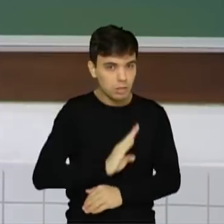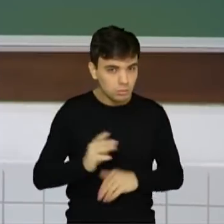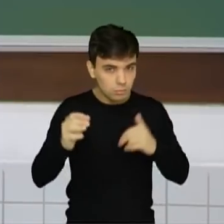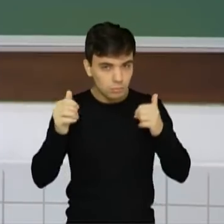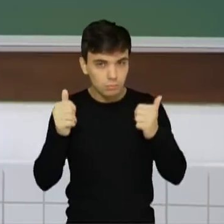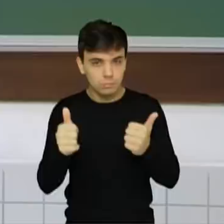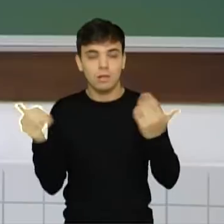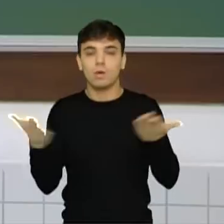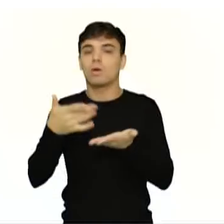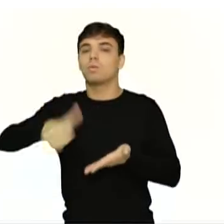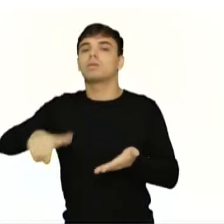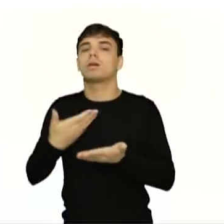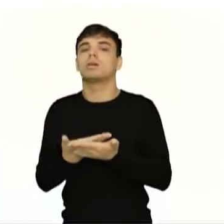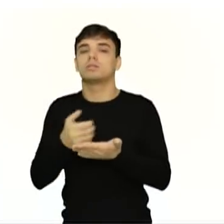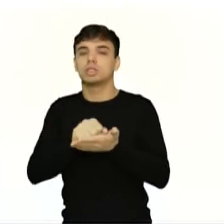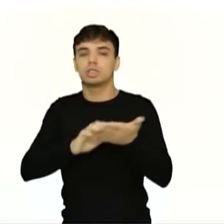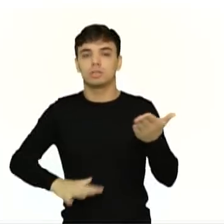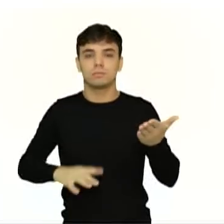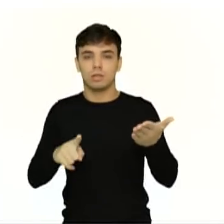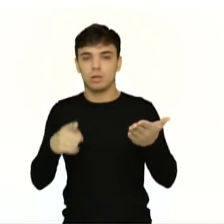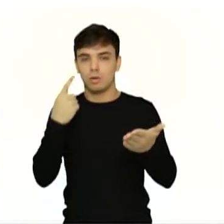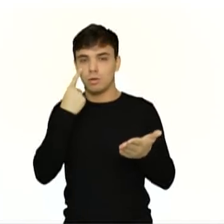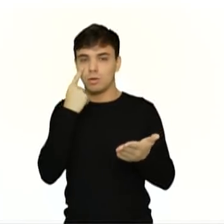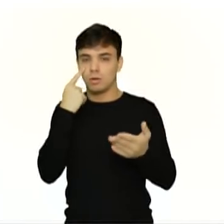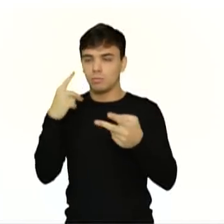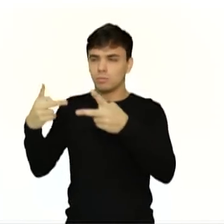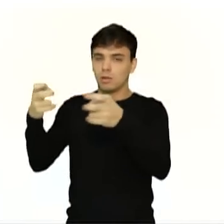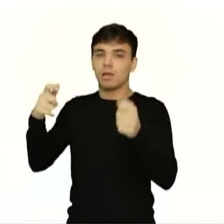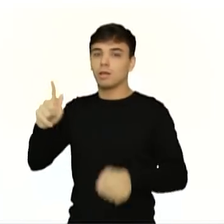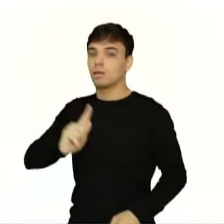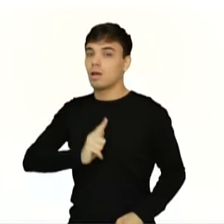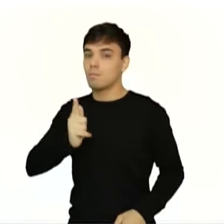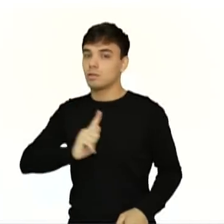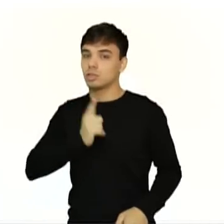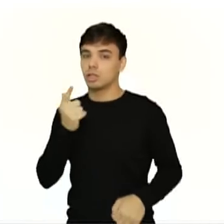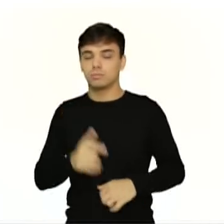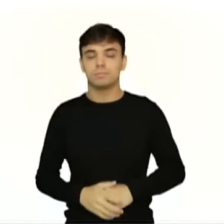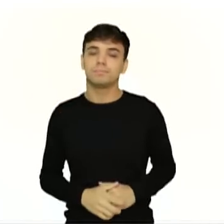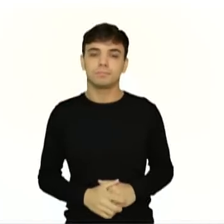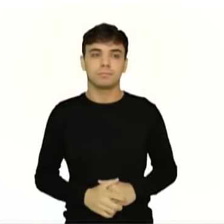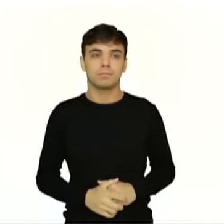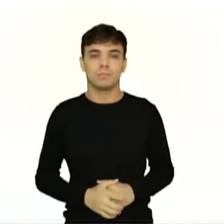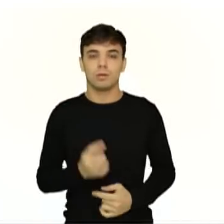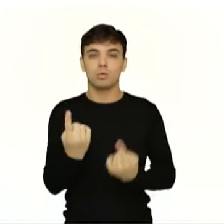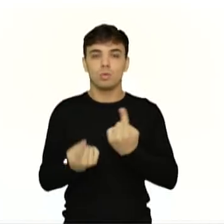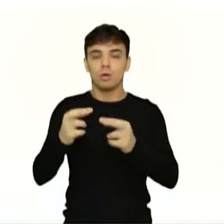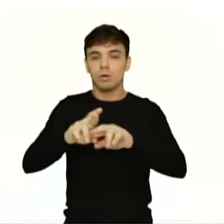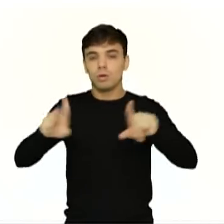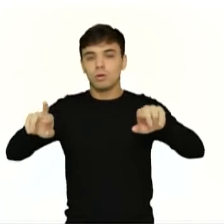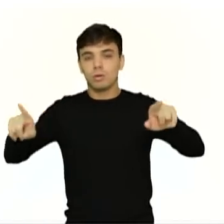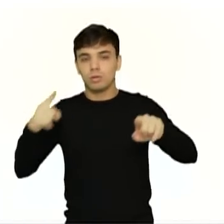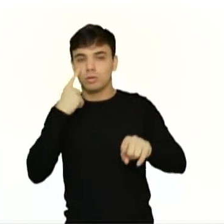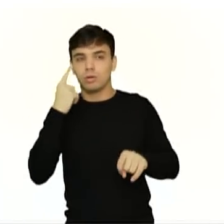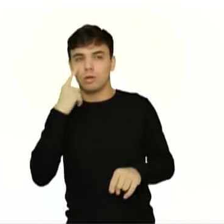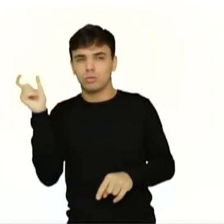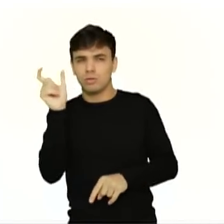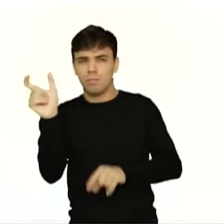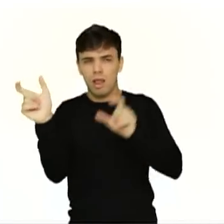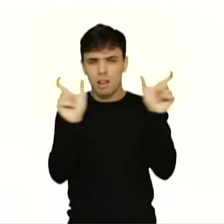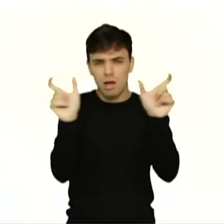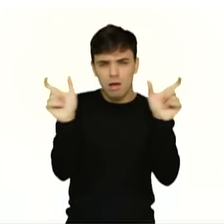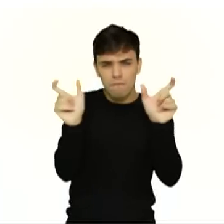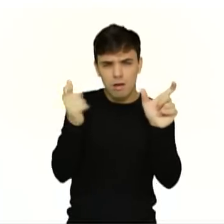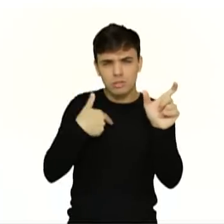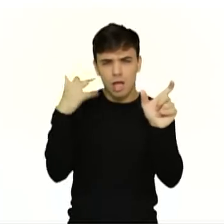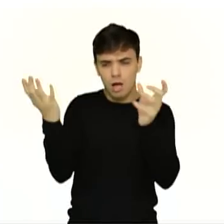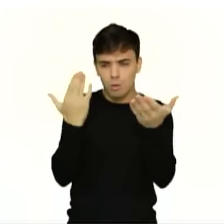mais uma atividade nossa, do ponto de vista gramatical. Qual é a diferença de usarmos o termo inconfidência ou